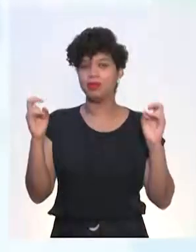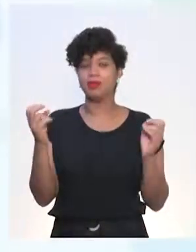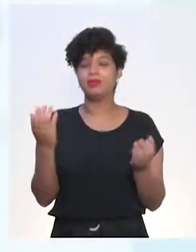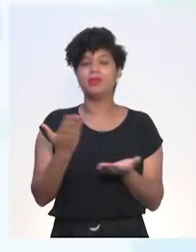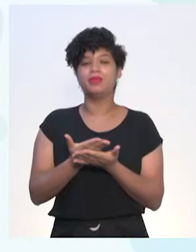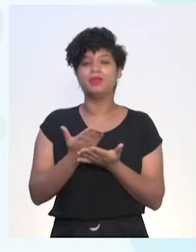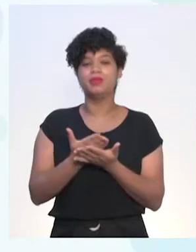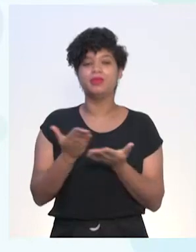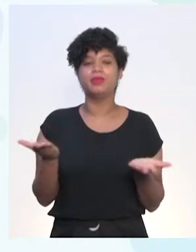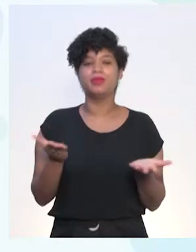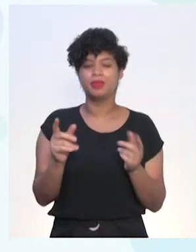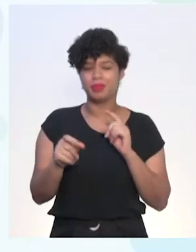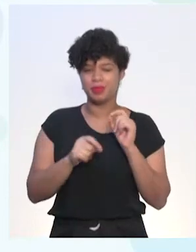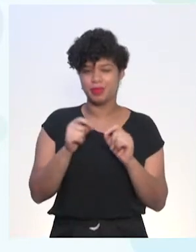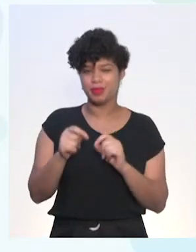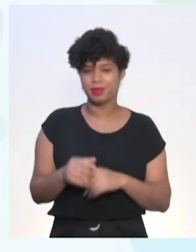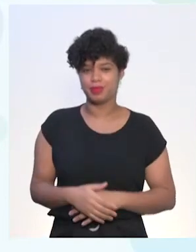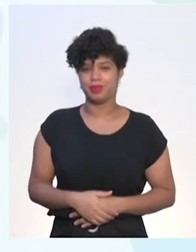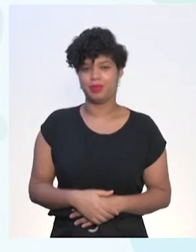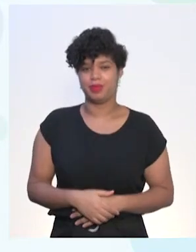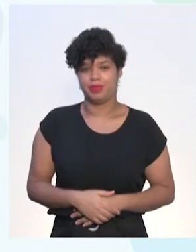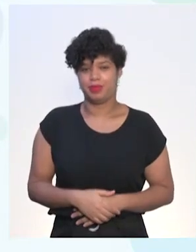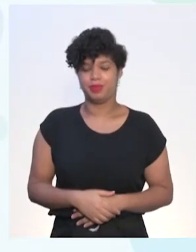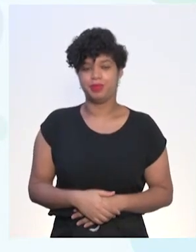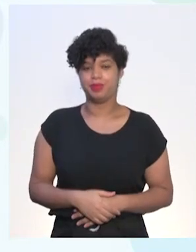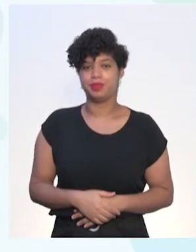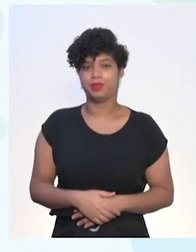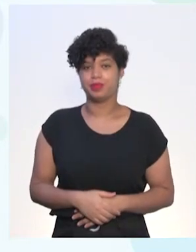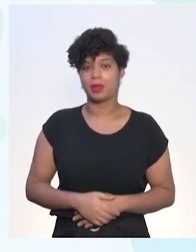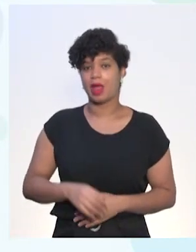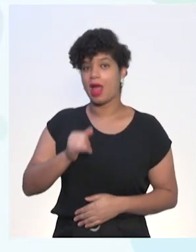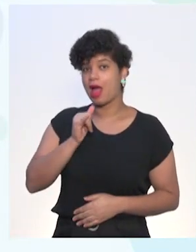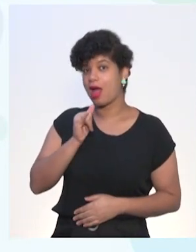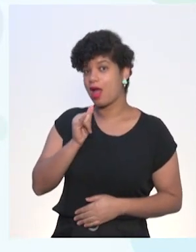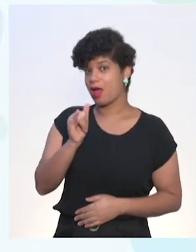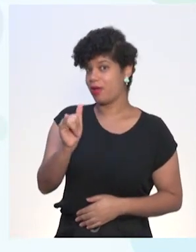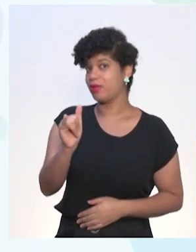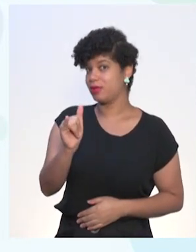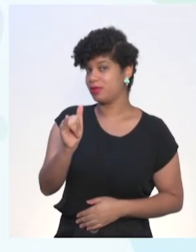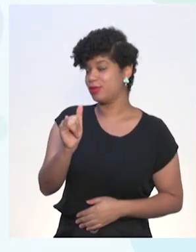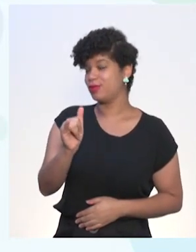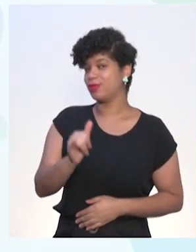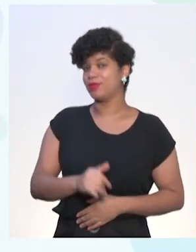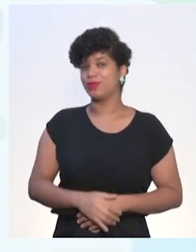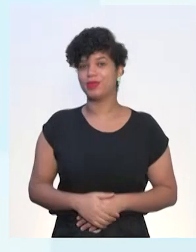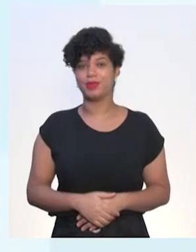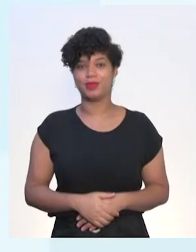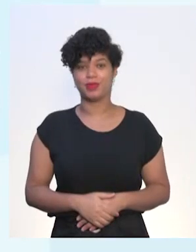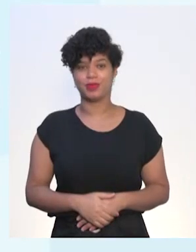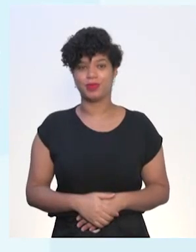hoje olha lá o tema da aula anunciando a notícia